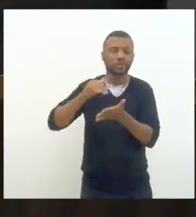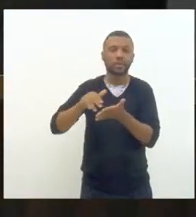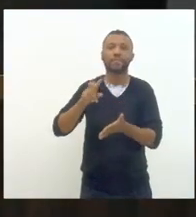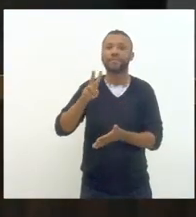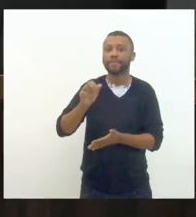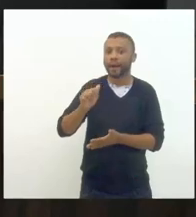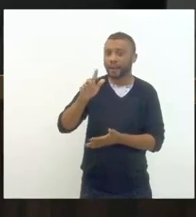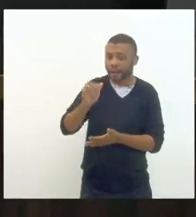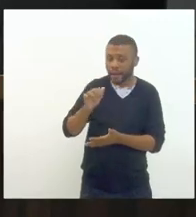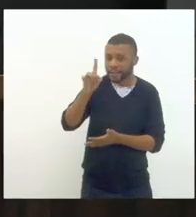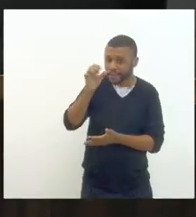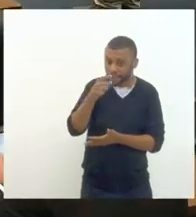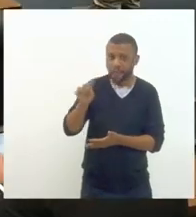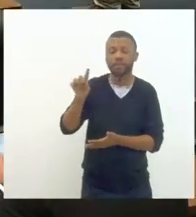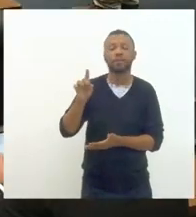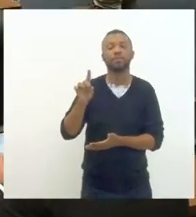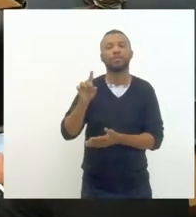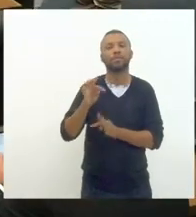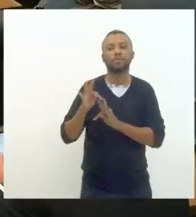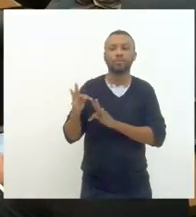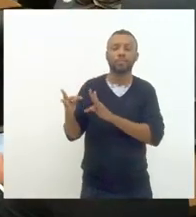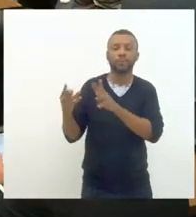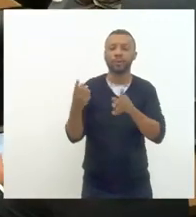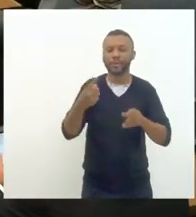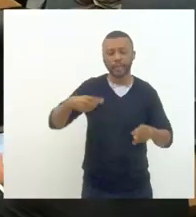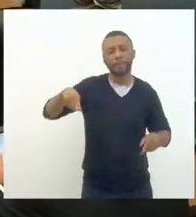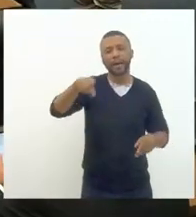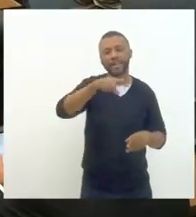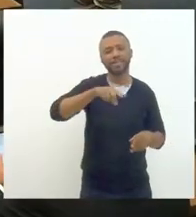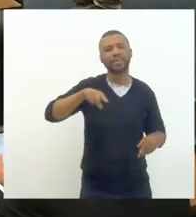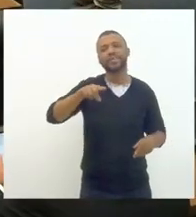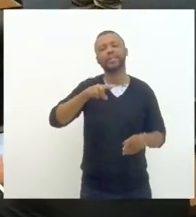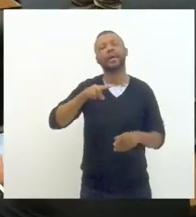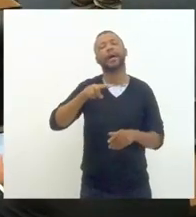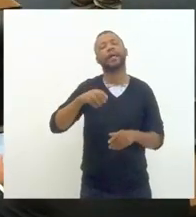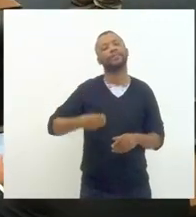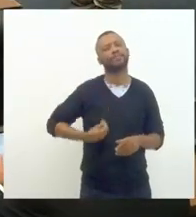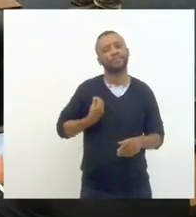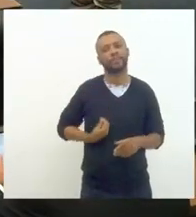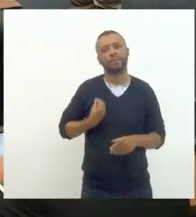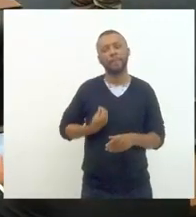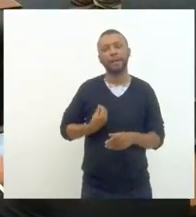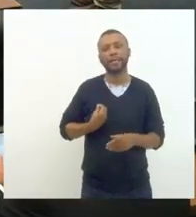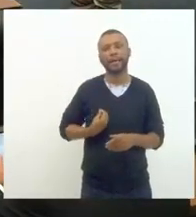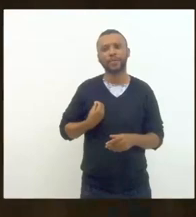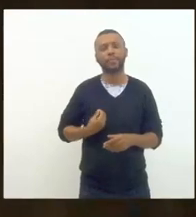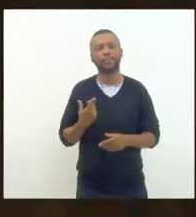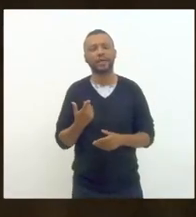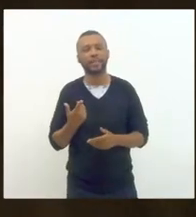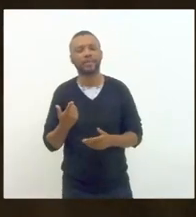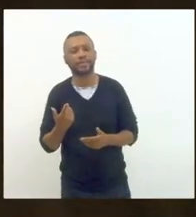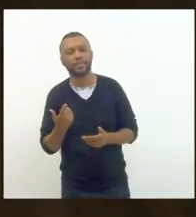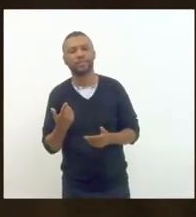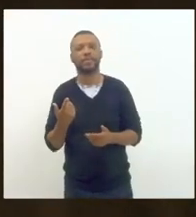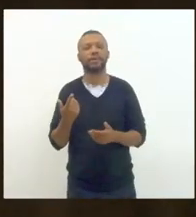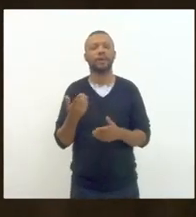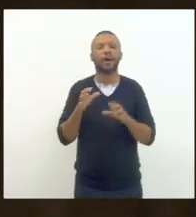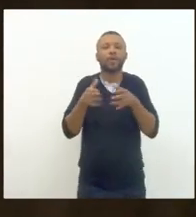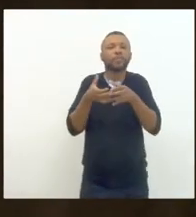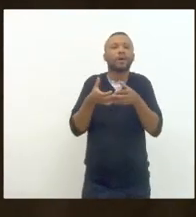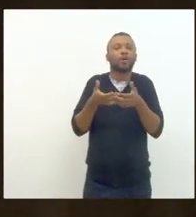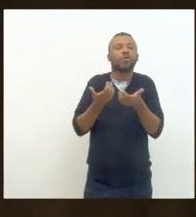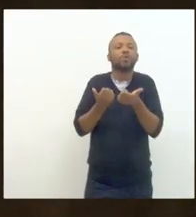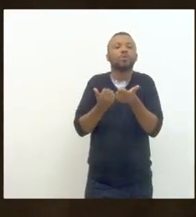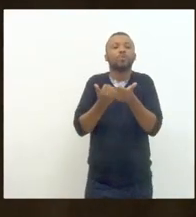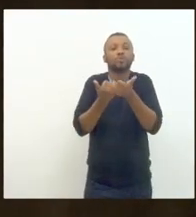Valadão. Aí, Valadão, todos presentes aqui acompanhando, agradecer a comissão, o